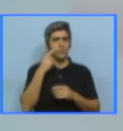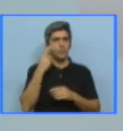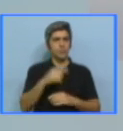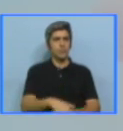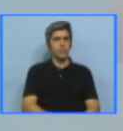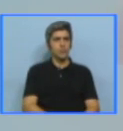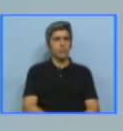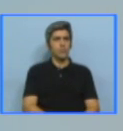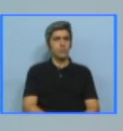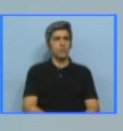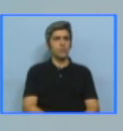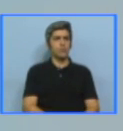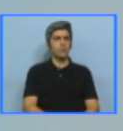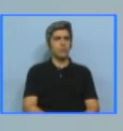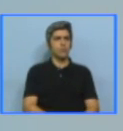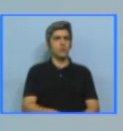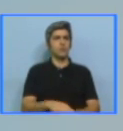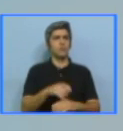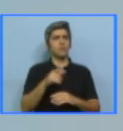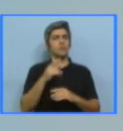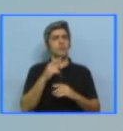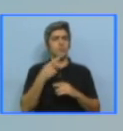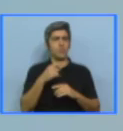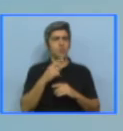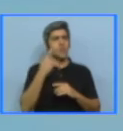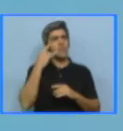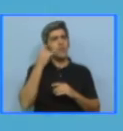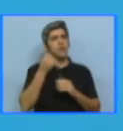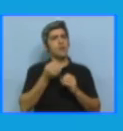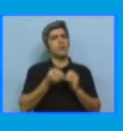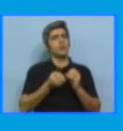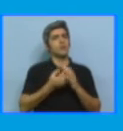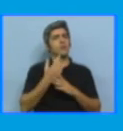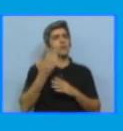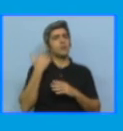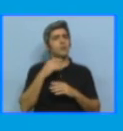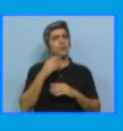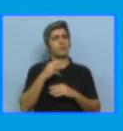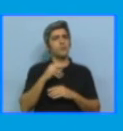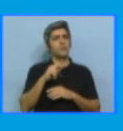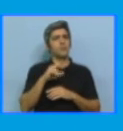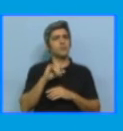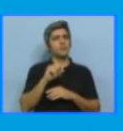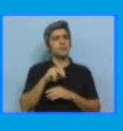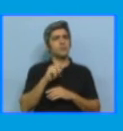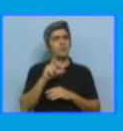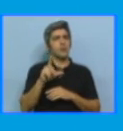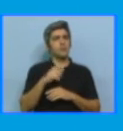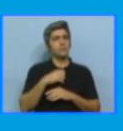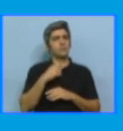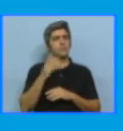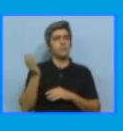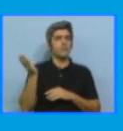singular. A ideia original que eu tinha era qualquer coisa como marginal, no sentido que